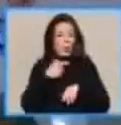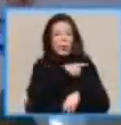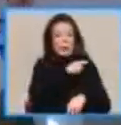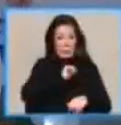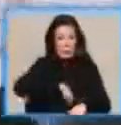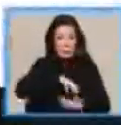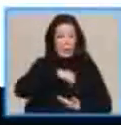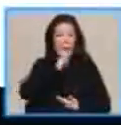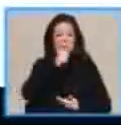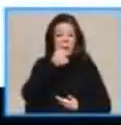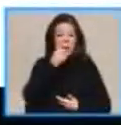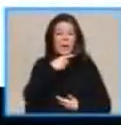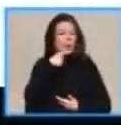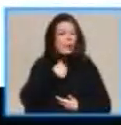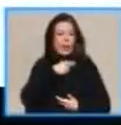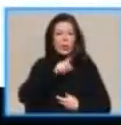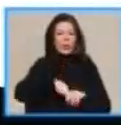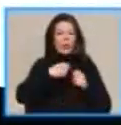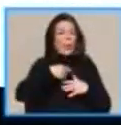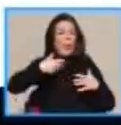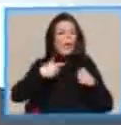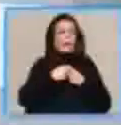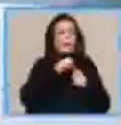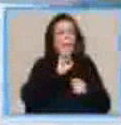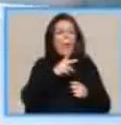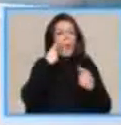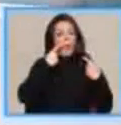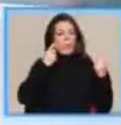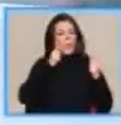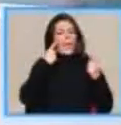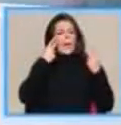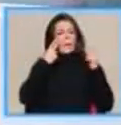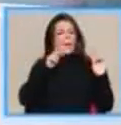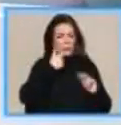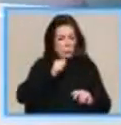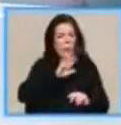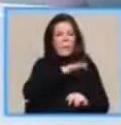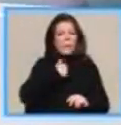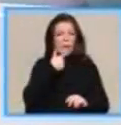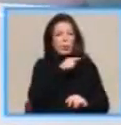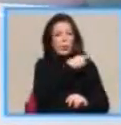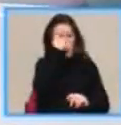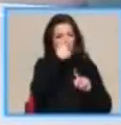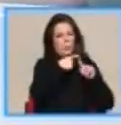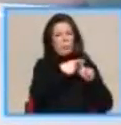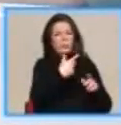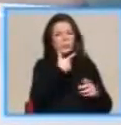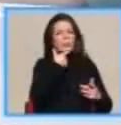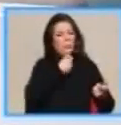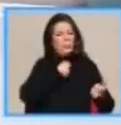que não põe minimamente em causa qualquer tipo ou forma de liberdade de expressão, mas repudia, rejeita e não aceita ser alvo de uma autêntica